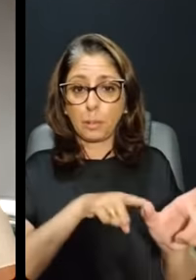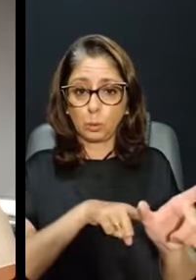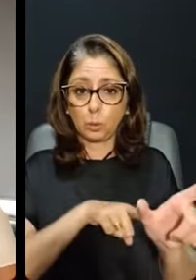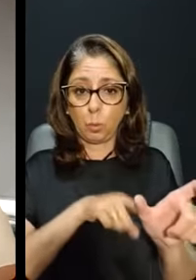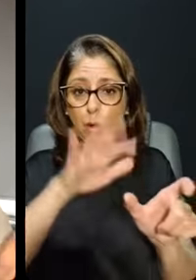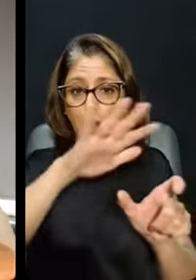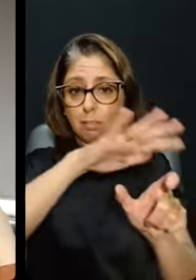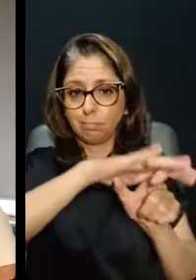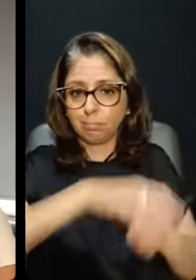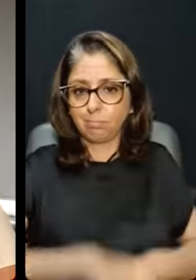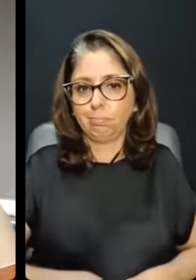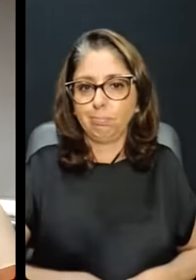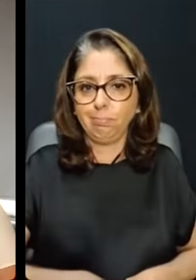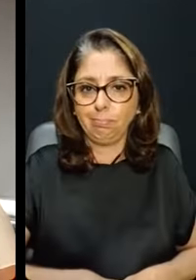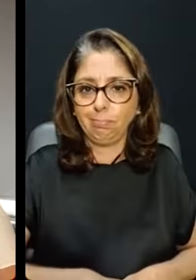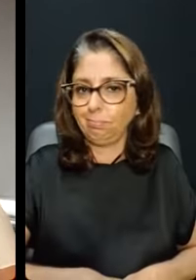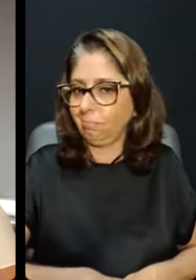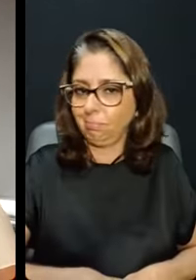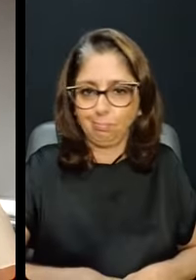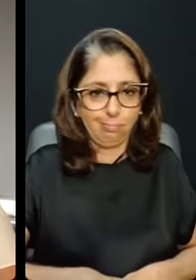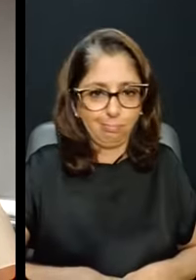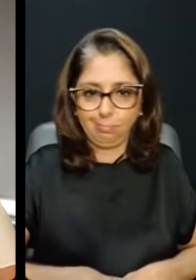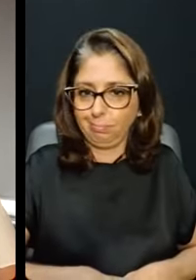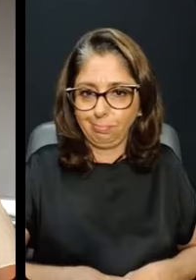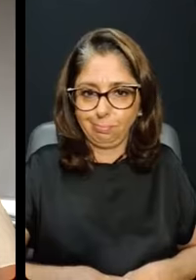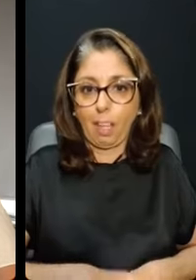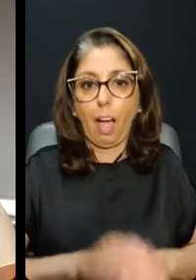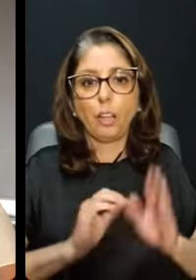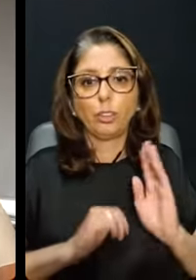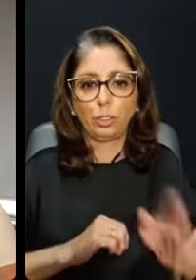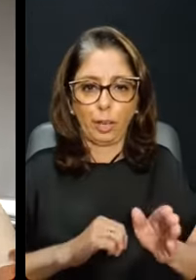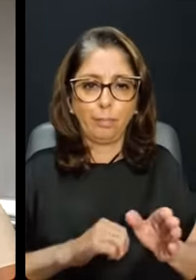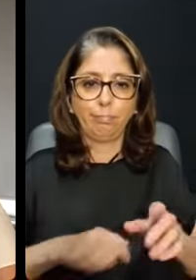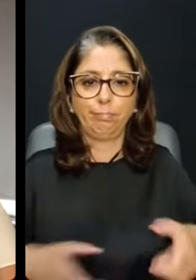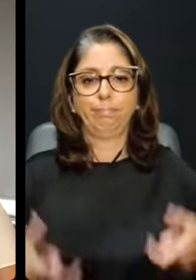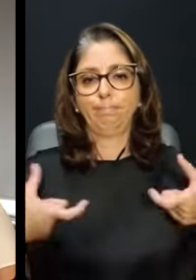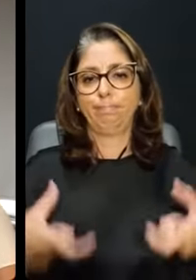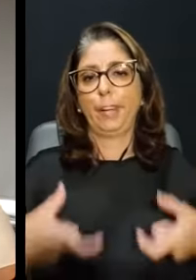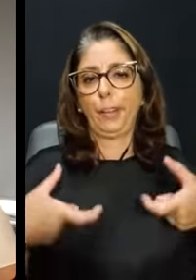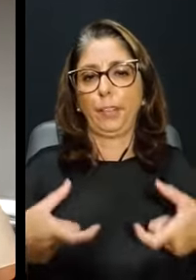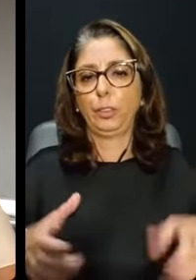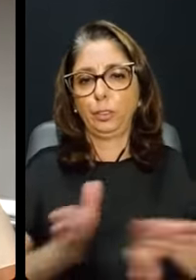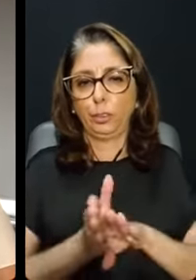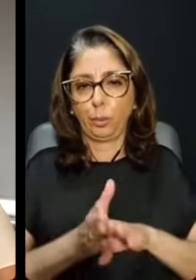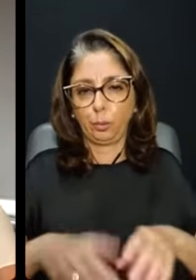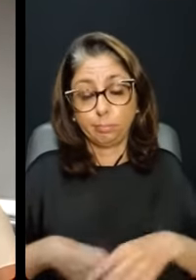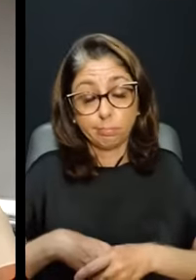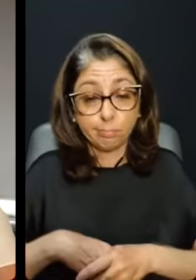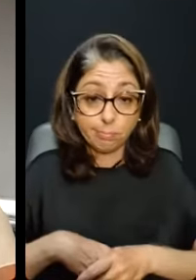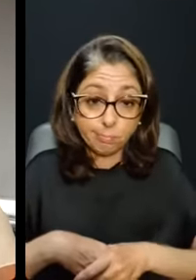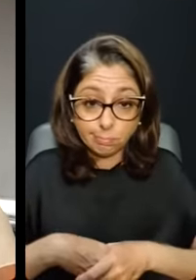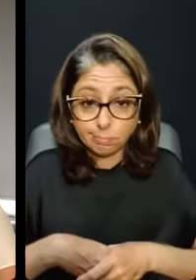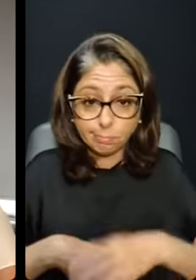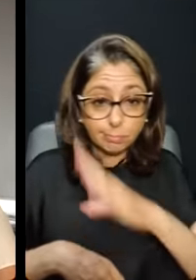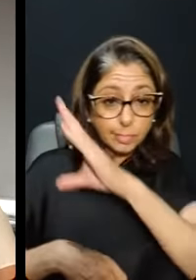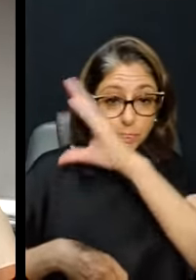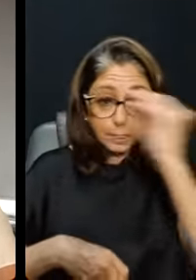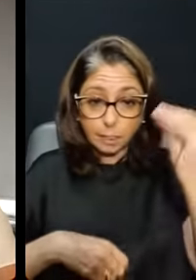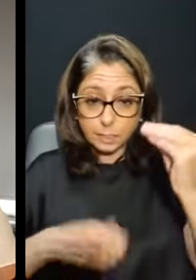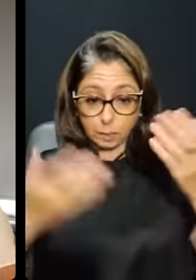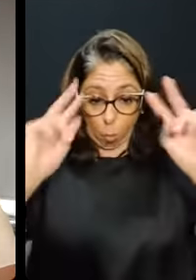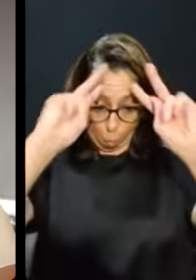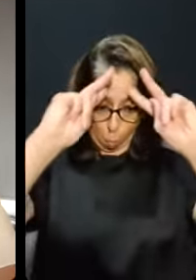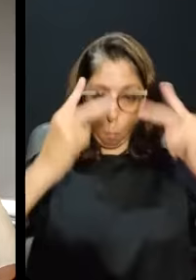mesma necessidade, e eu já atendi o cadeirante. E aí você não olha os corpos, não olha as proporções, não olha o